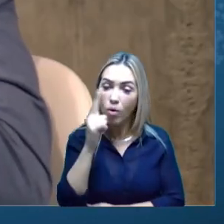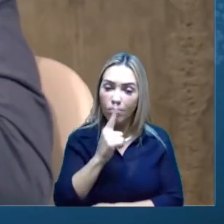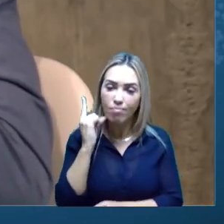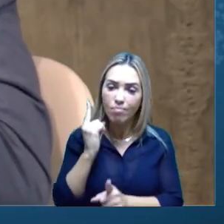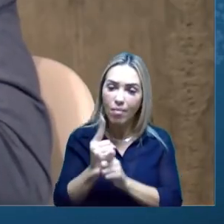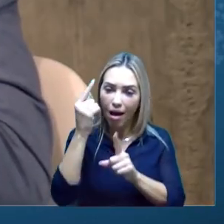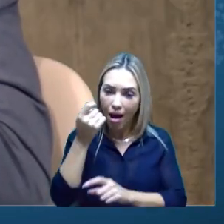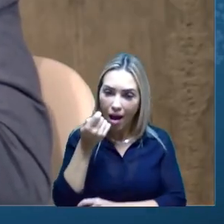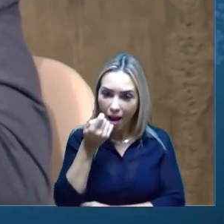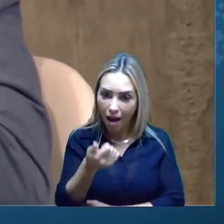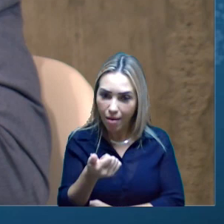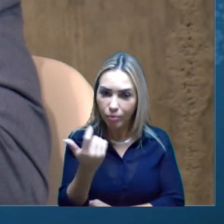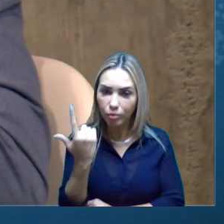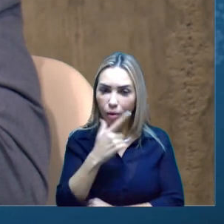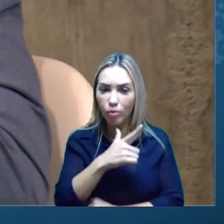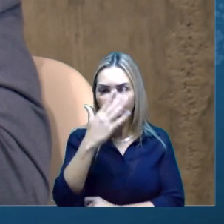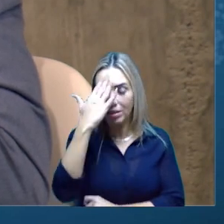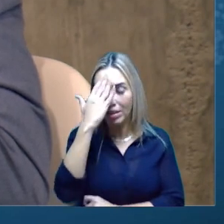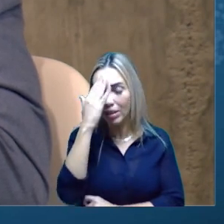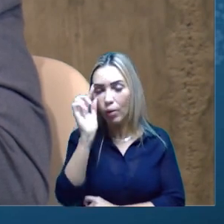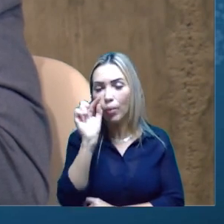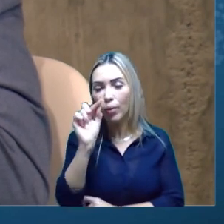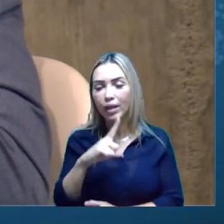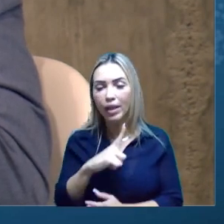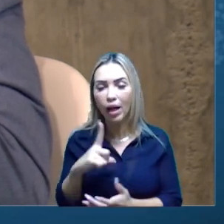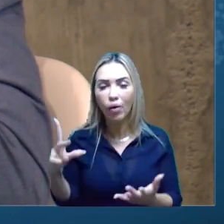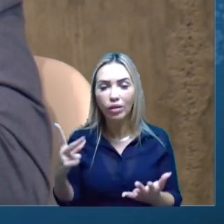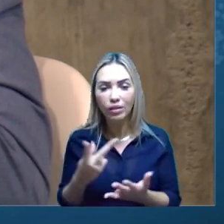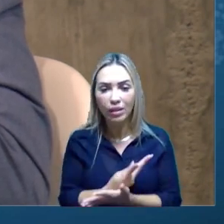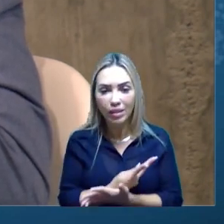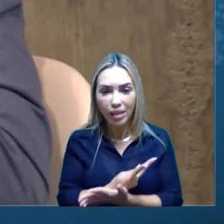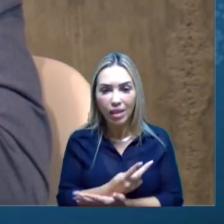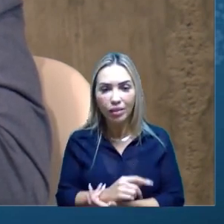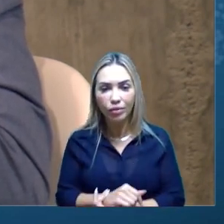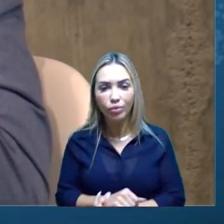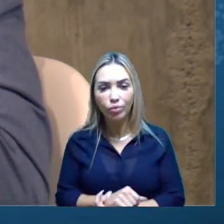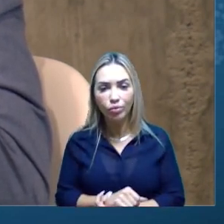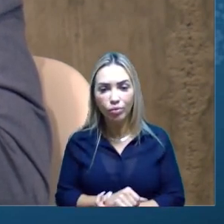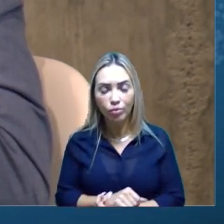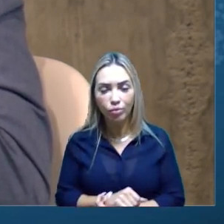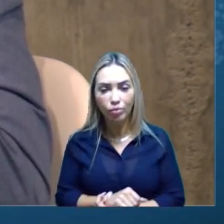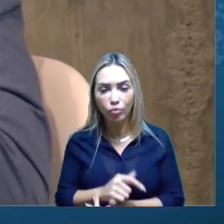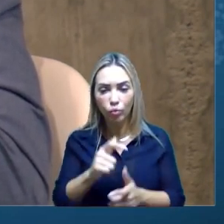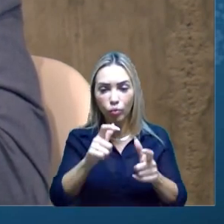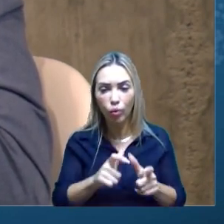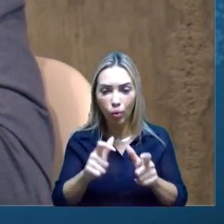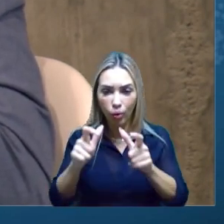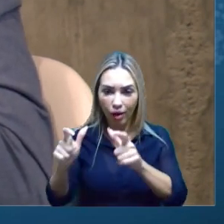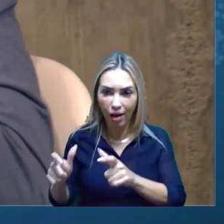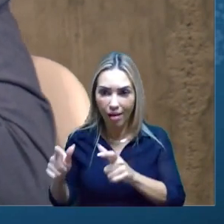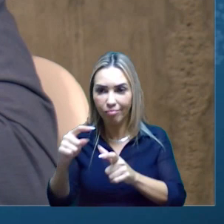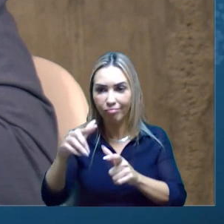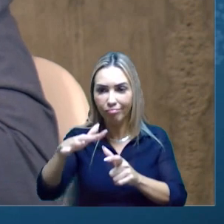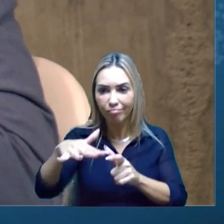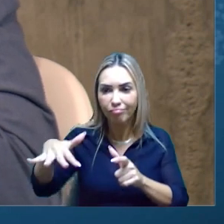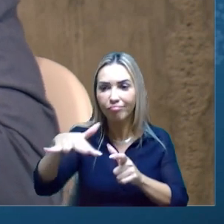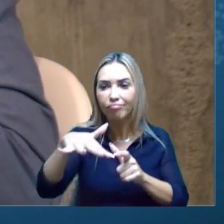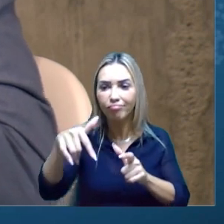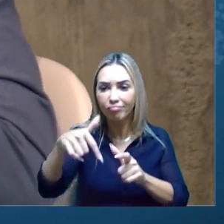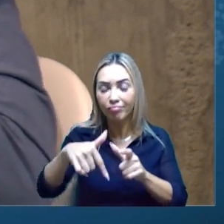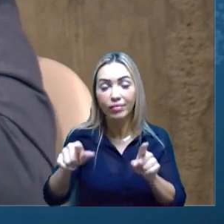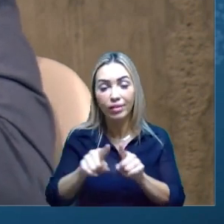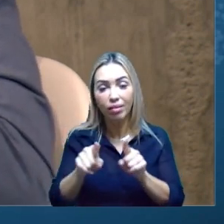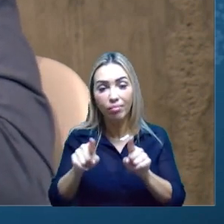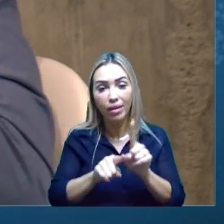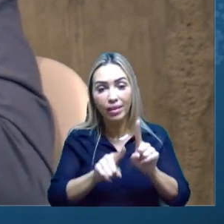rapidamente e entender o que está acontecendo nos locais, nos ambientes locais, mas também nos